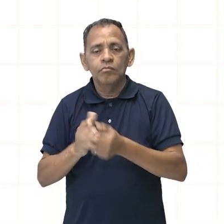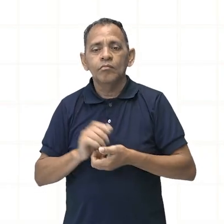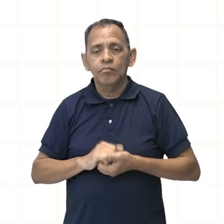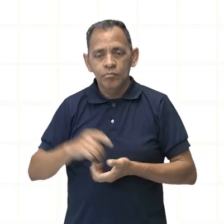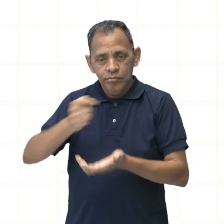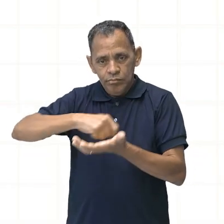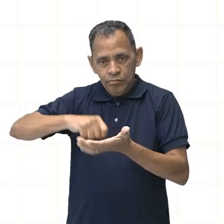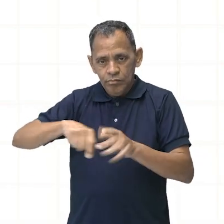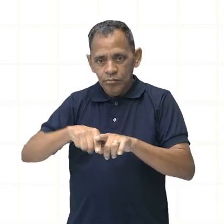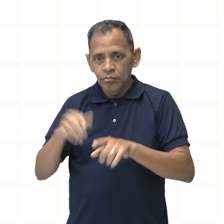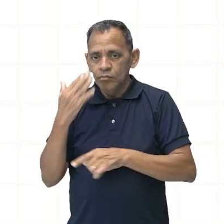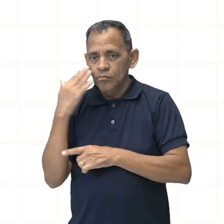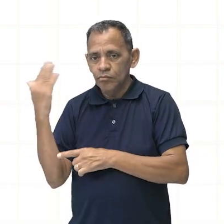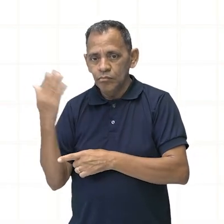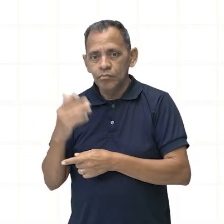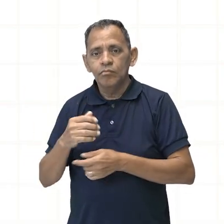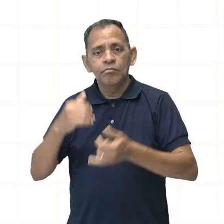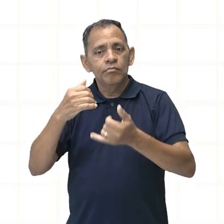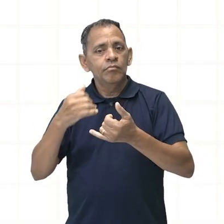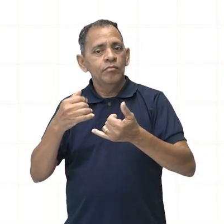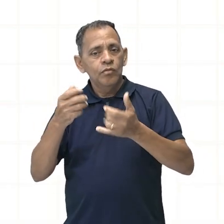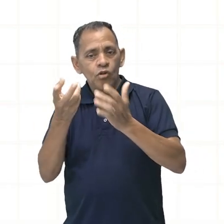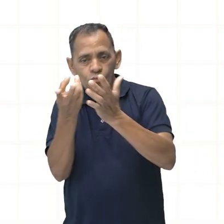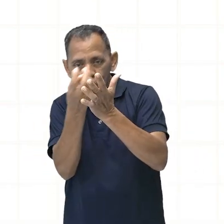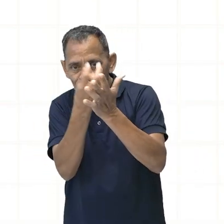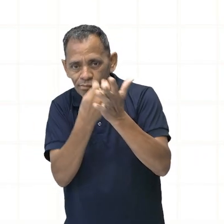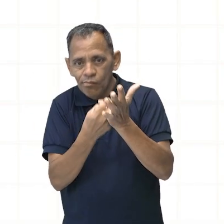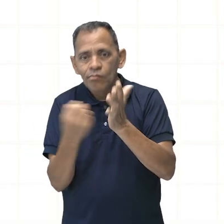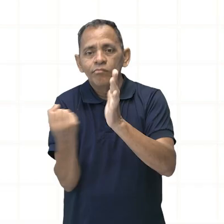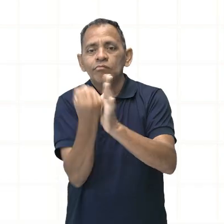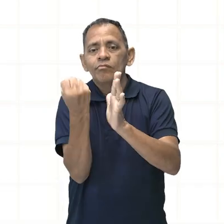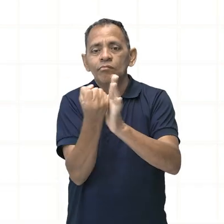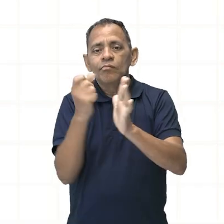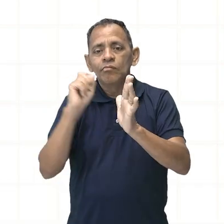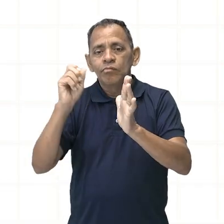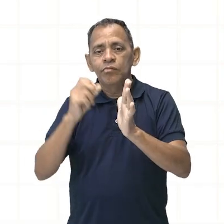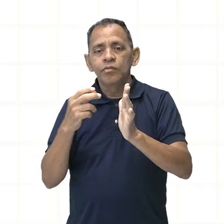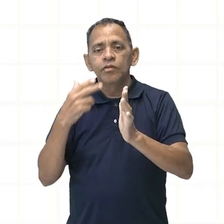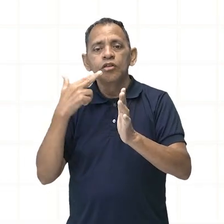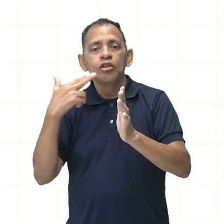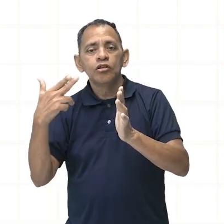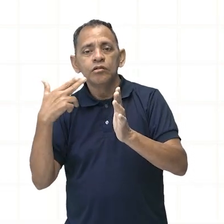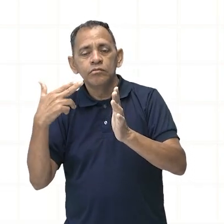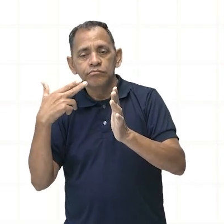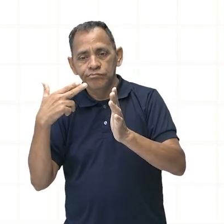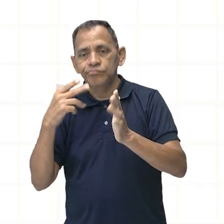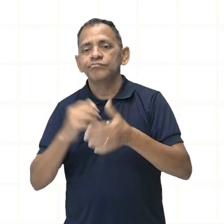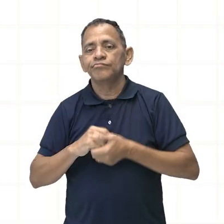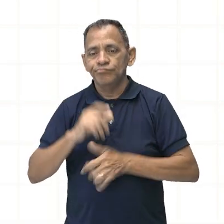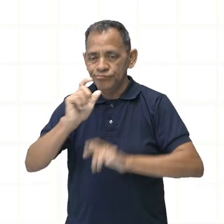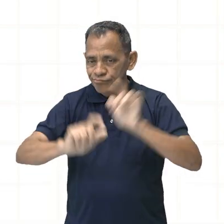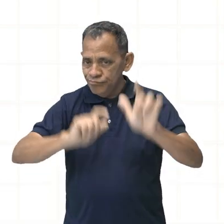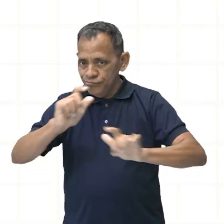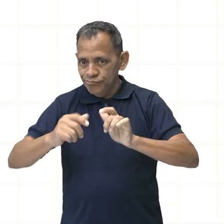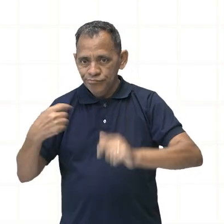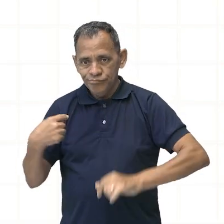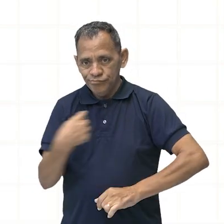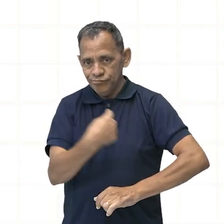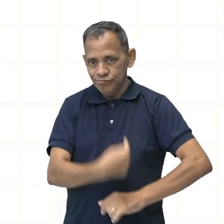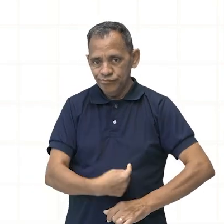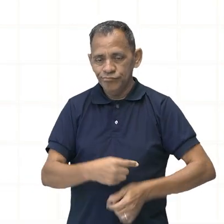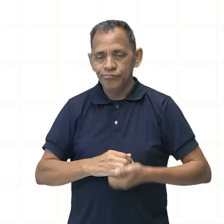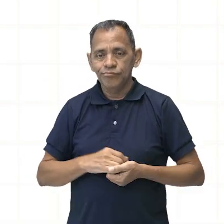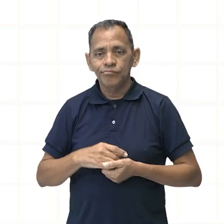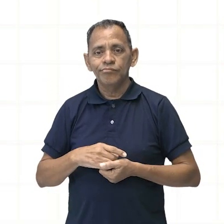de gravuras, tá? Desenhos ali que marcam, inclusive, ali a língua da civilização chinesa, certo? E